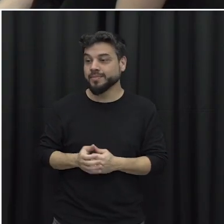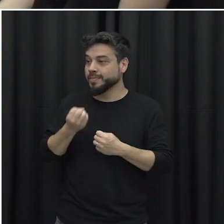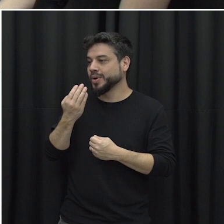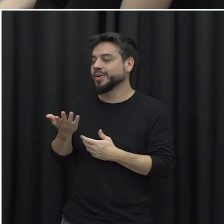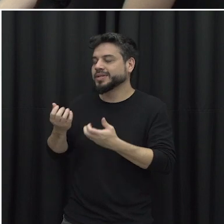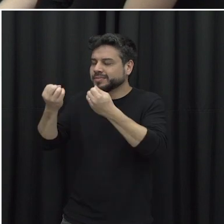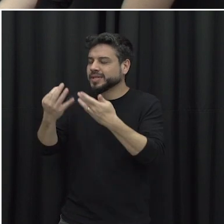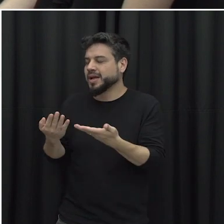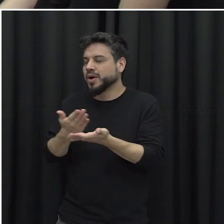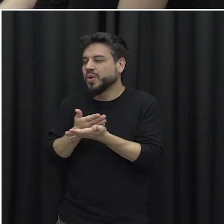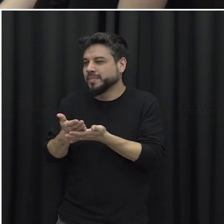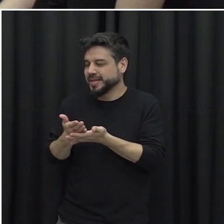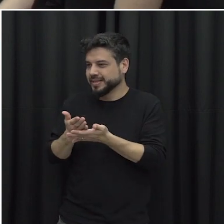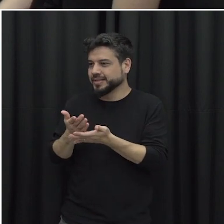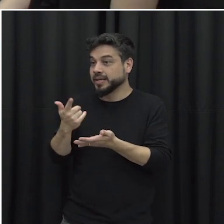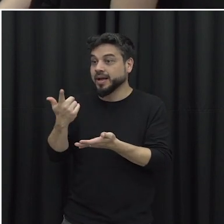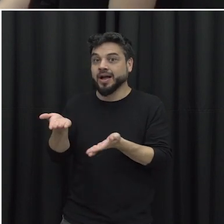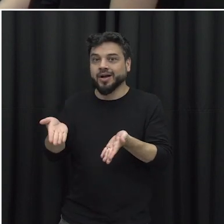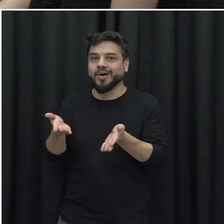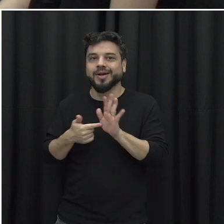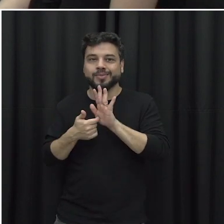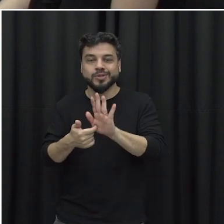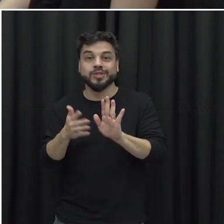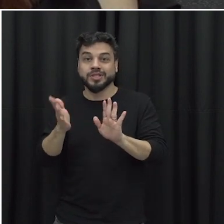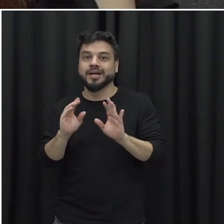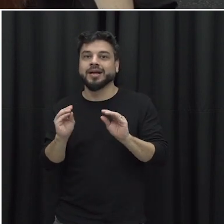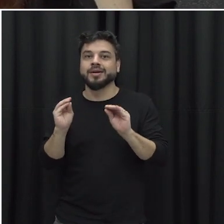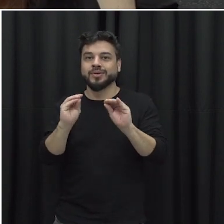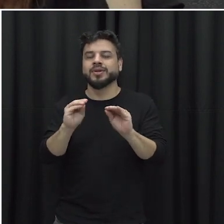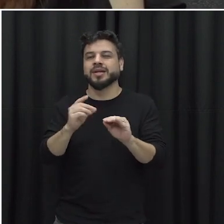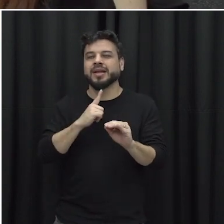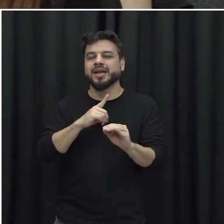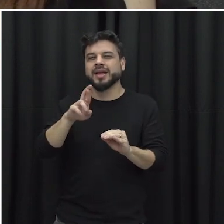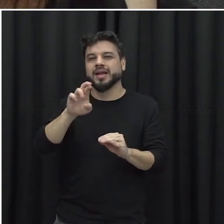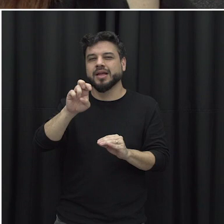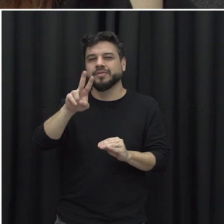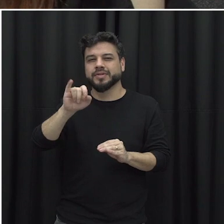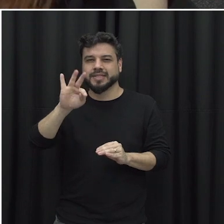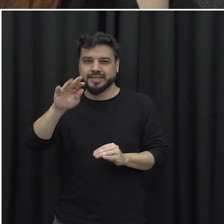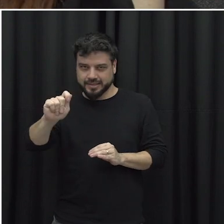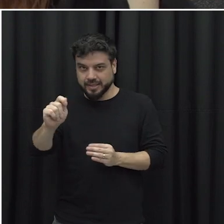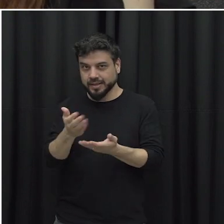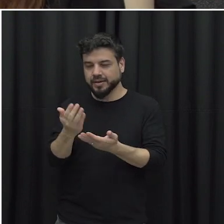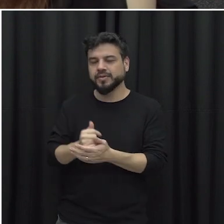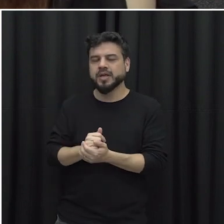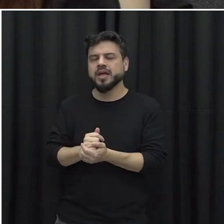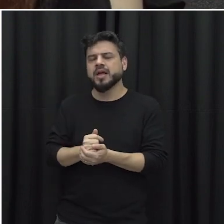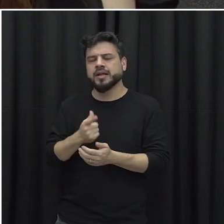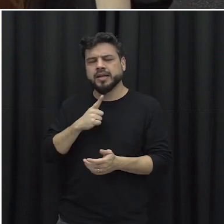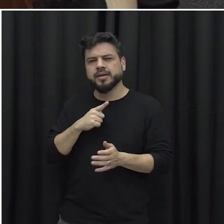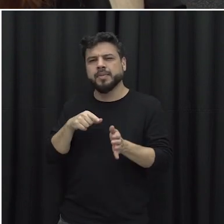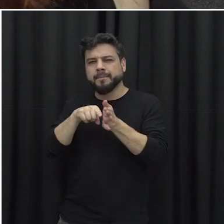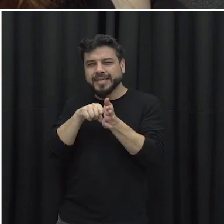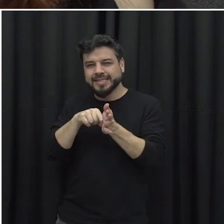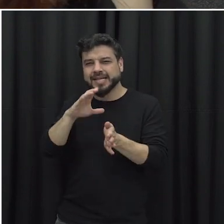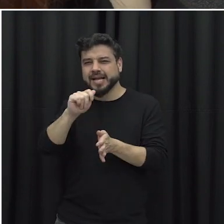que inclusive saiu agora, está disponível já na revista, né, onde nós trabalhamos um estudo de caso com um paciente